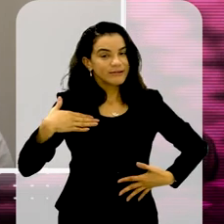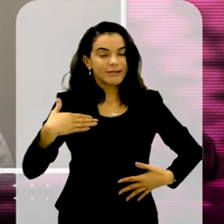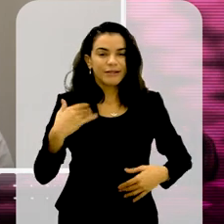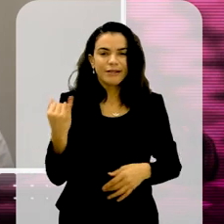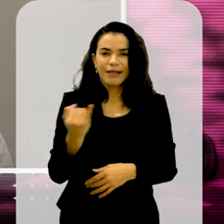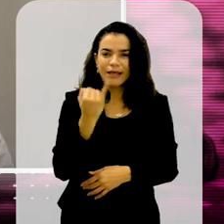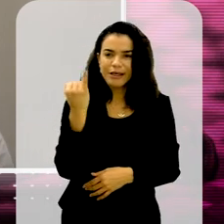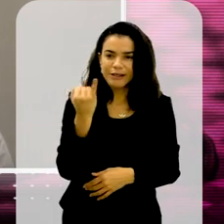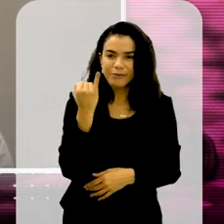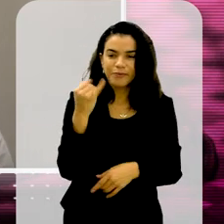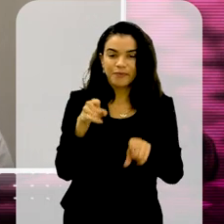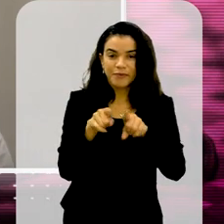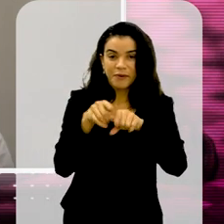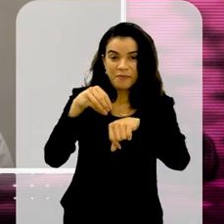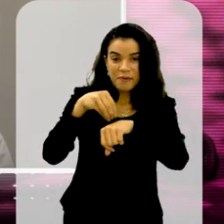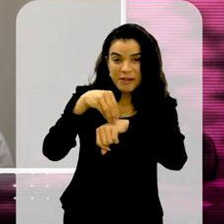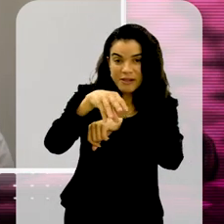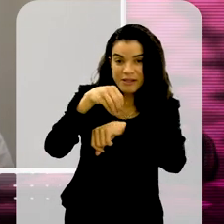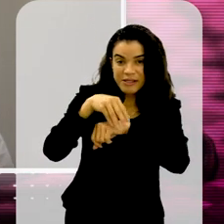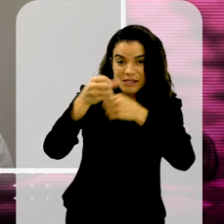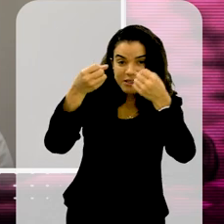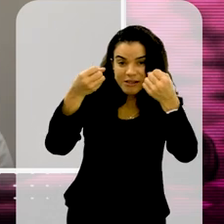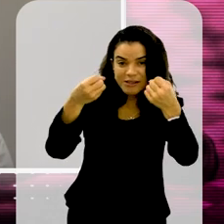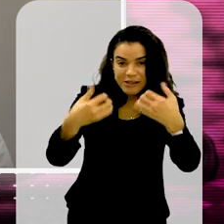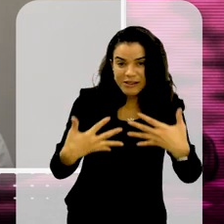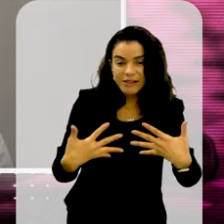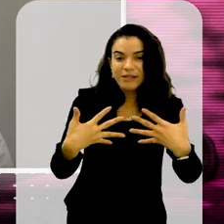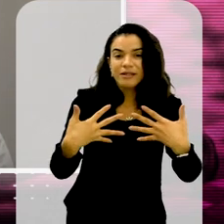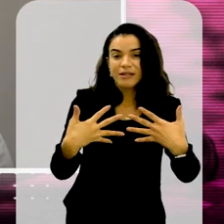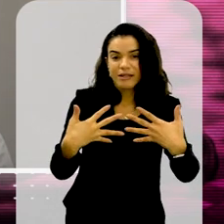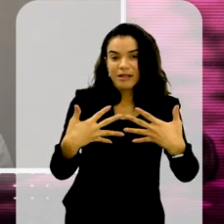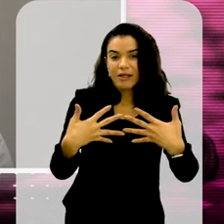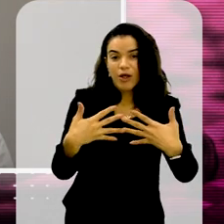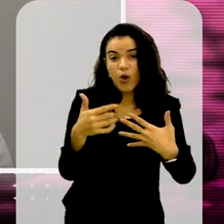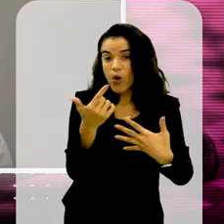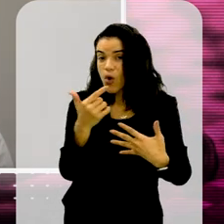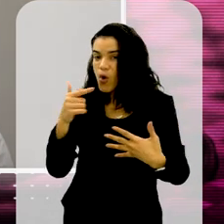é muito importante que a gente deixe bem claro